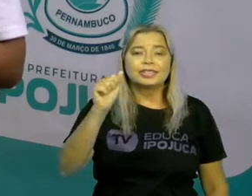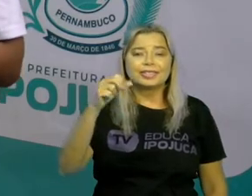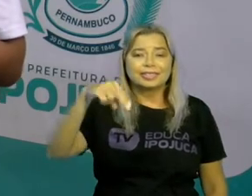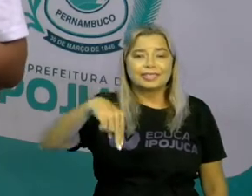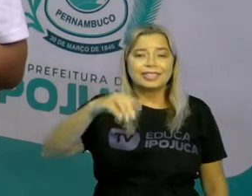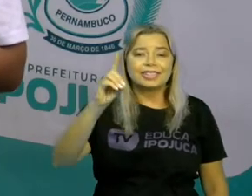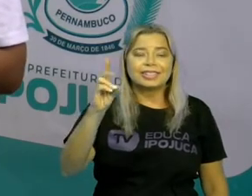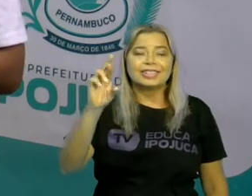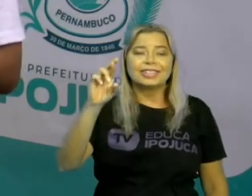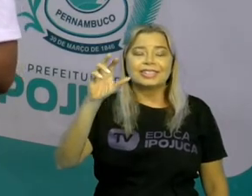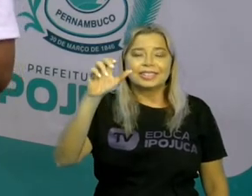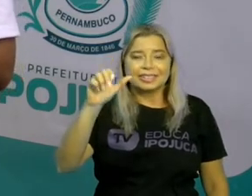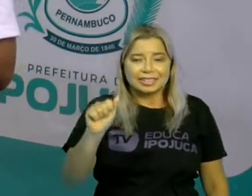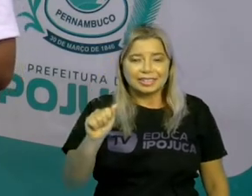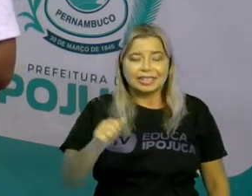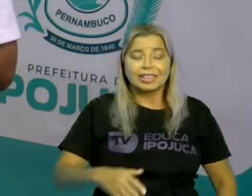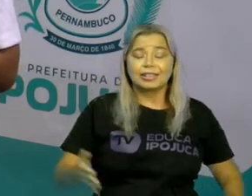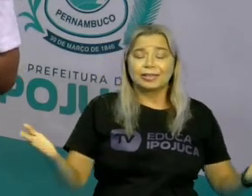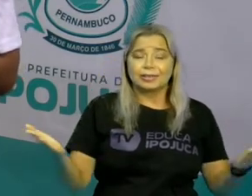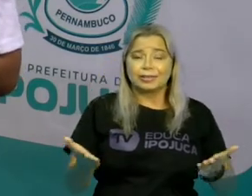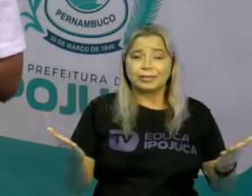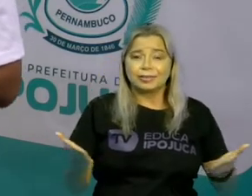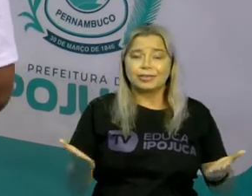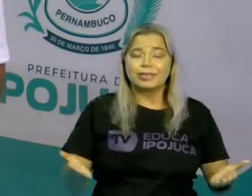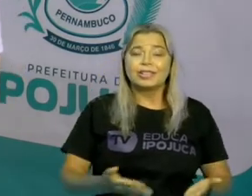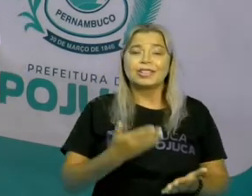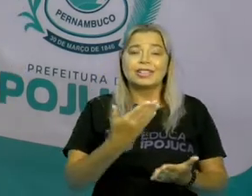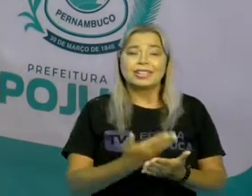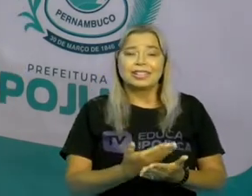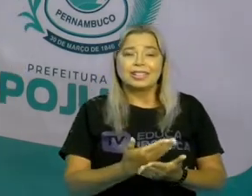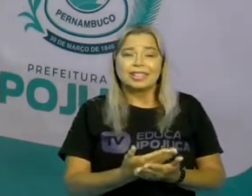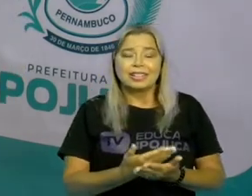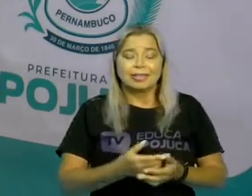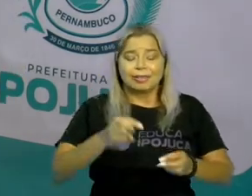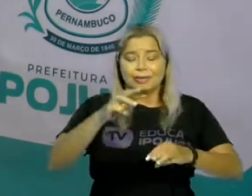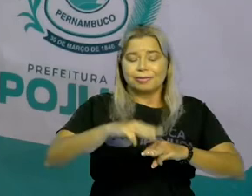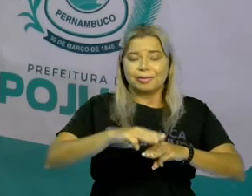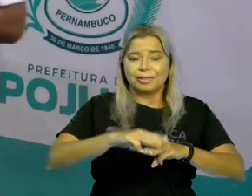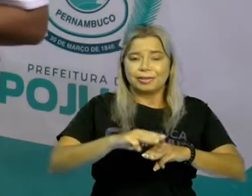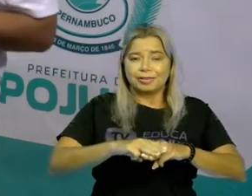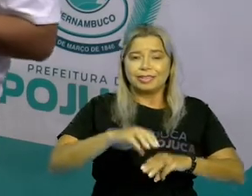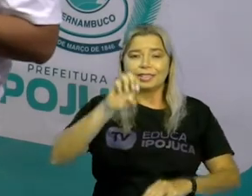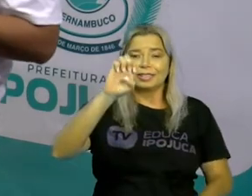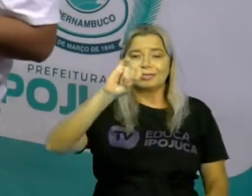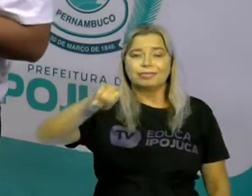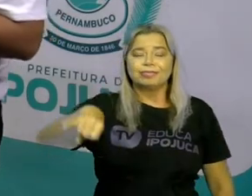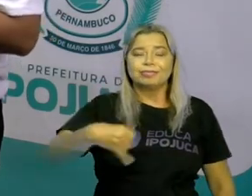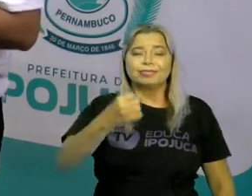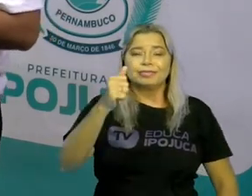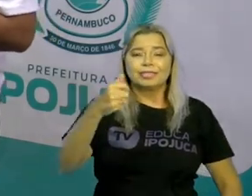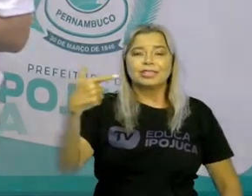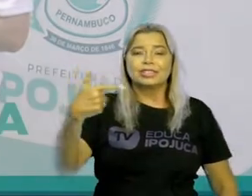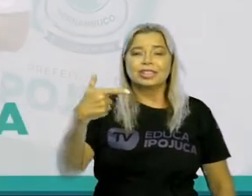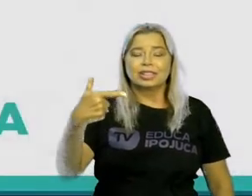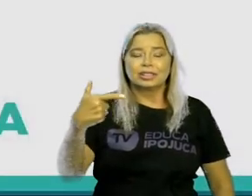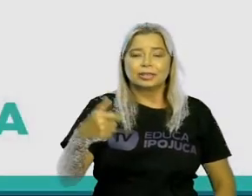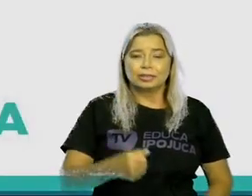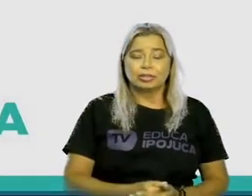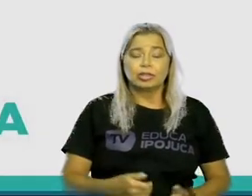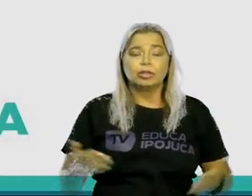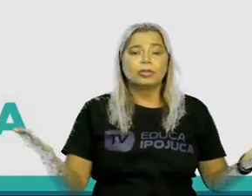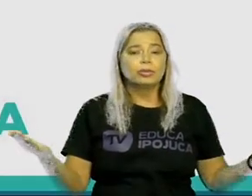na aula de matemática na EJA fase dois vamos lá nós estaremos hoje trabalhando a